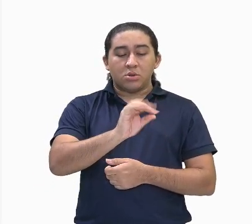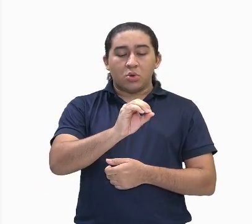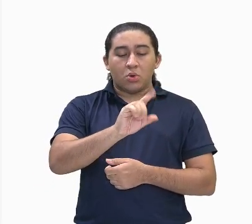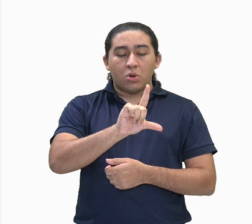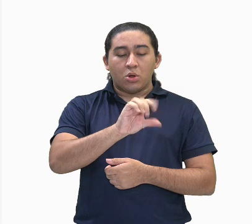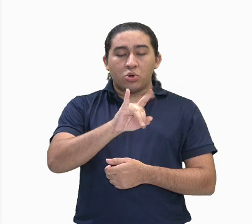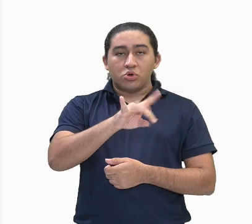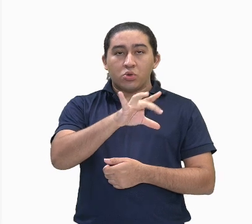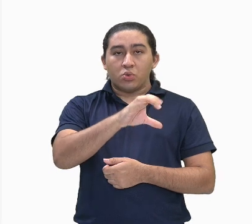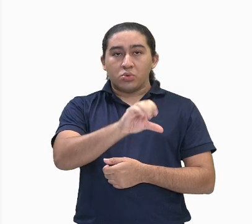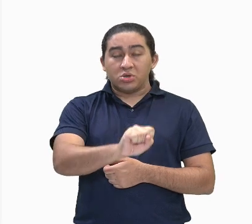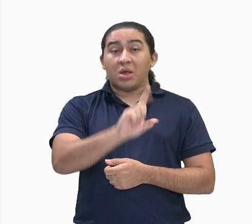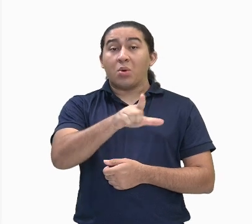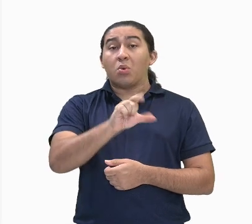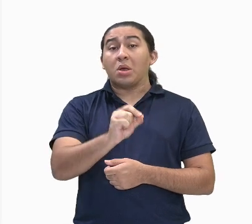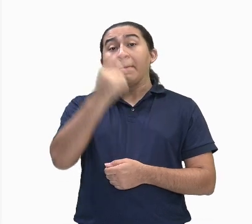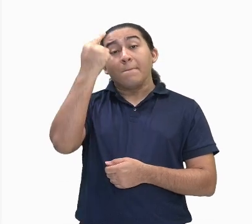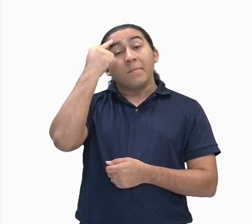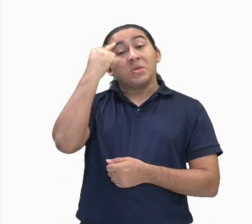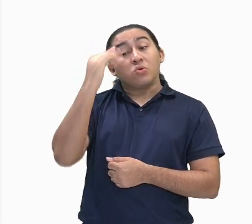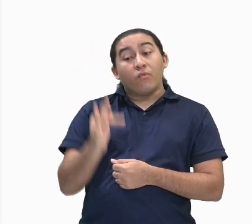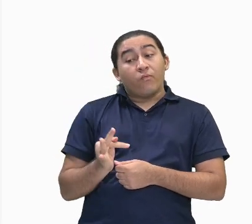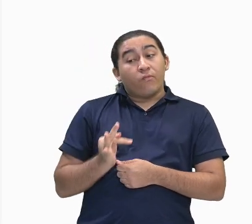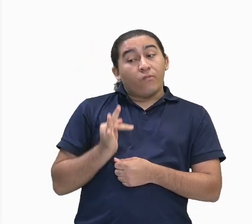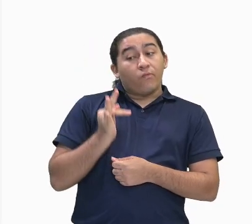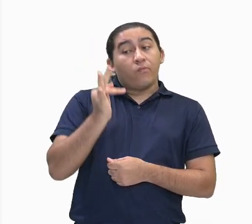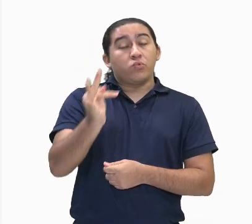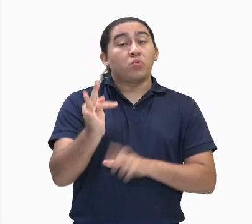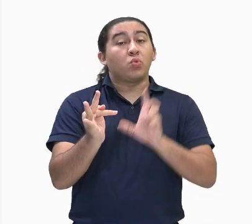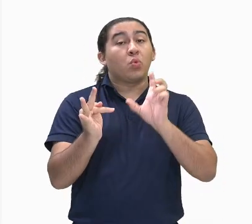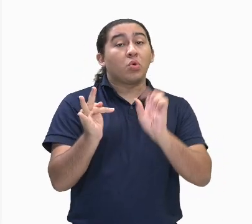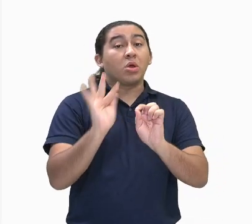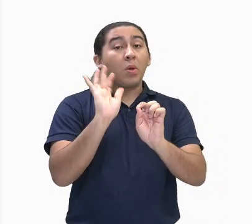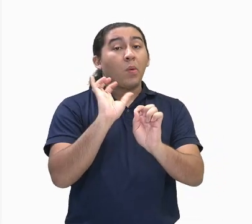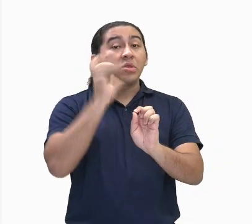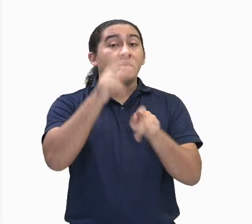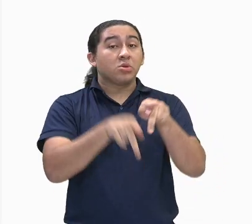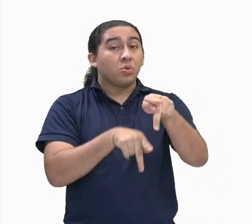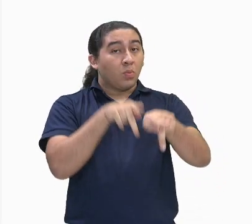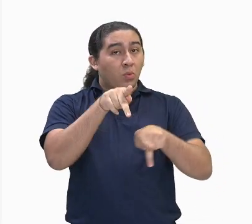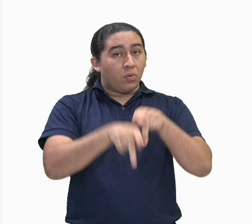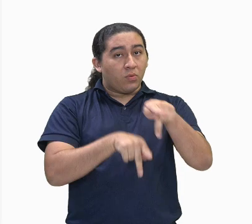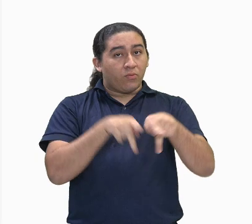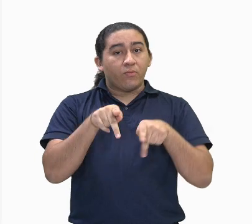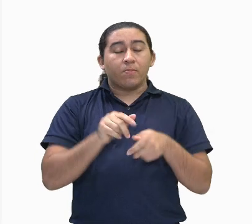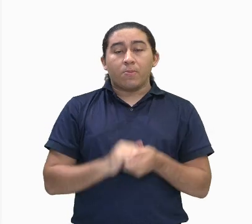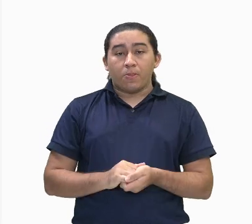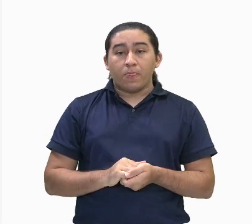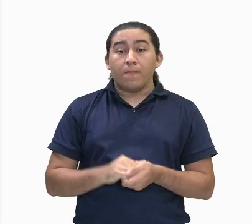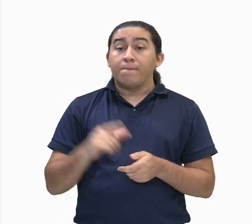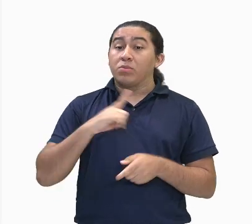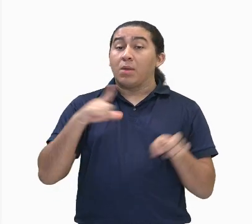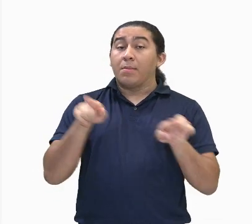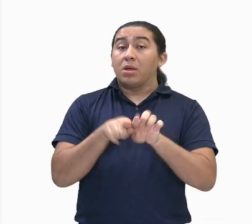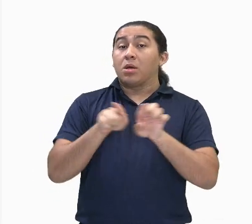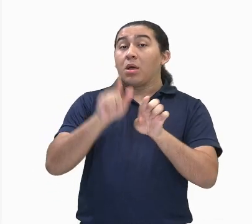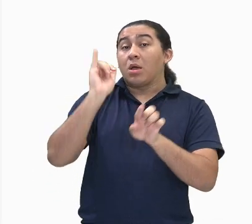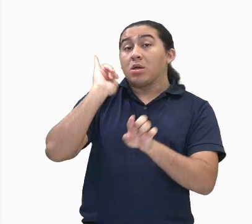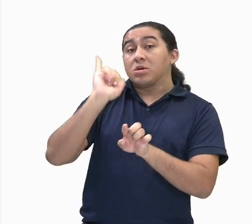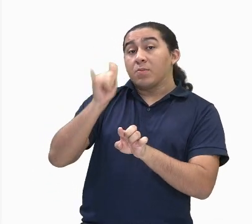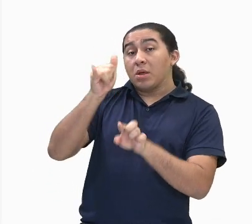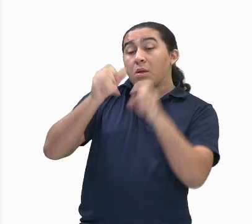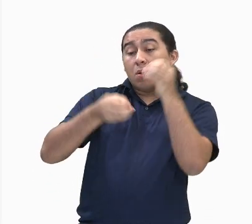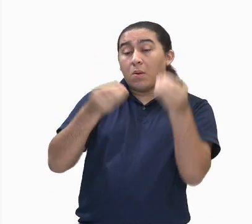coisas que vão acontecer na história de um povo. Esses mitos escatológicos, eles contam como será o fim da vida